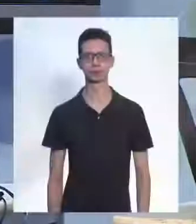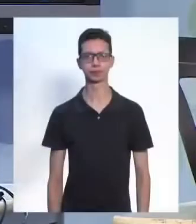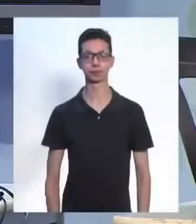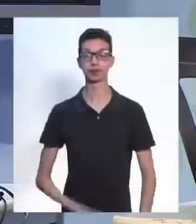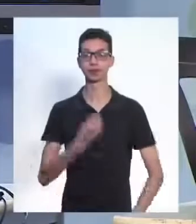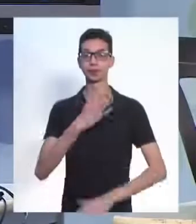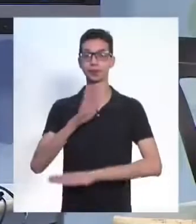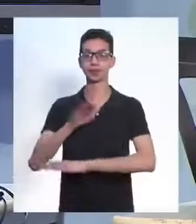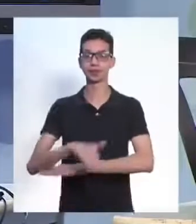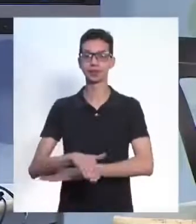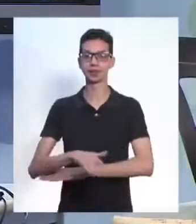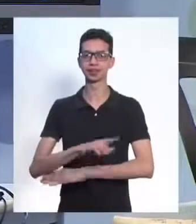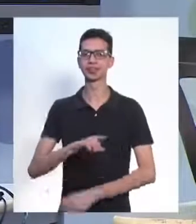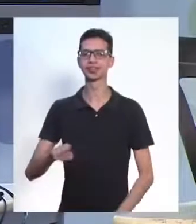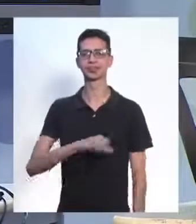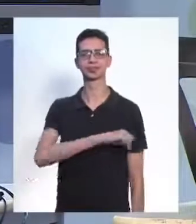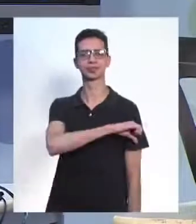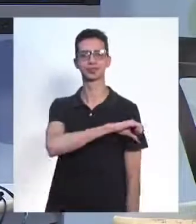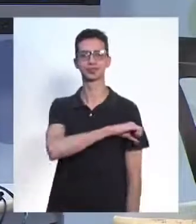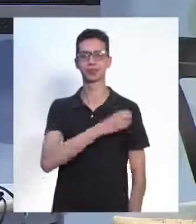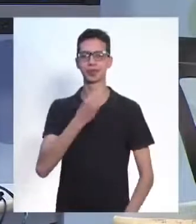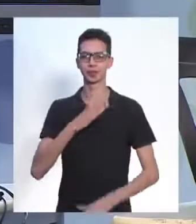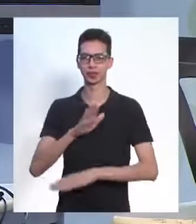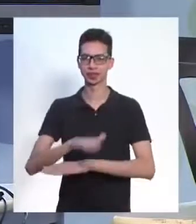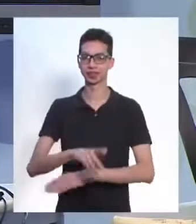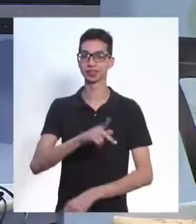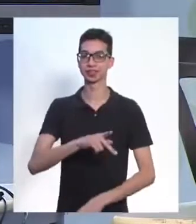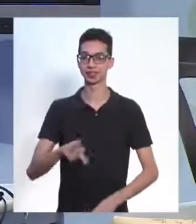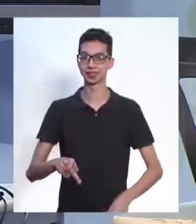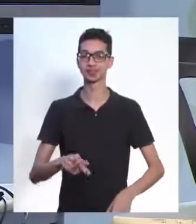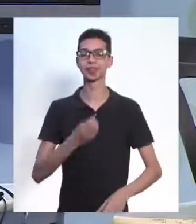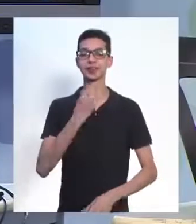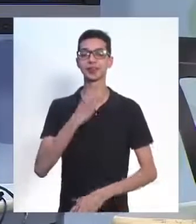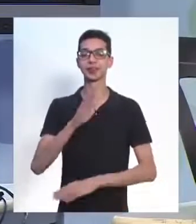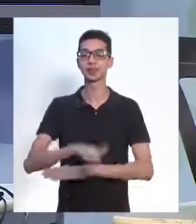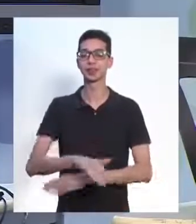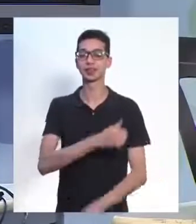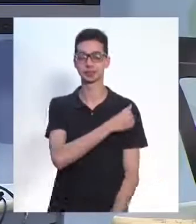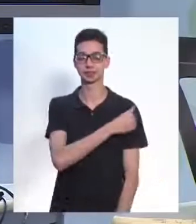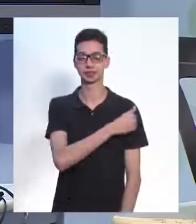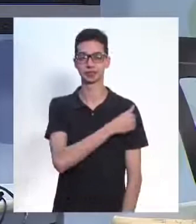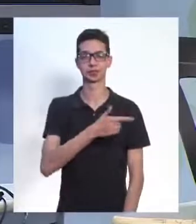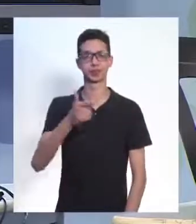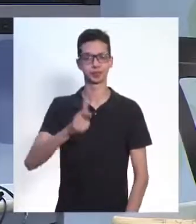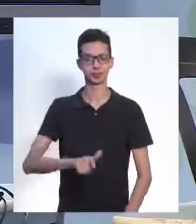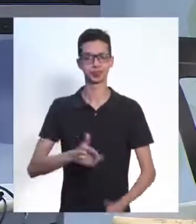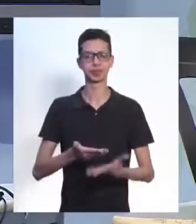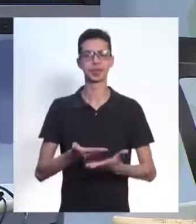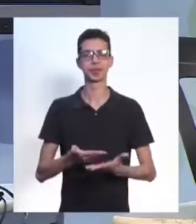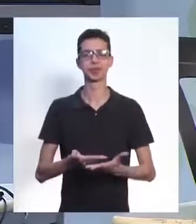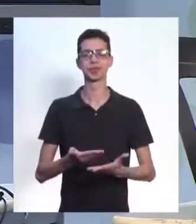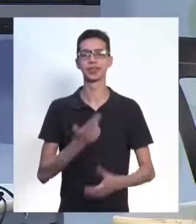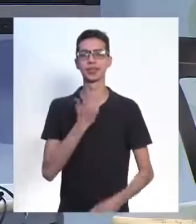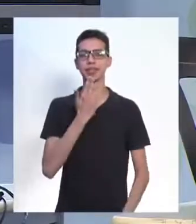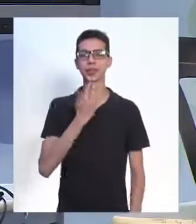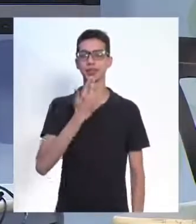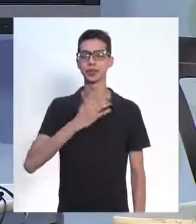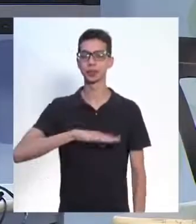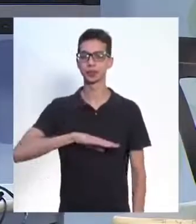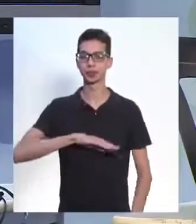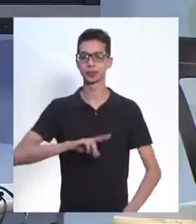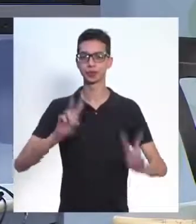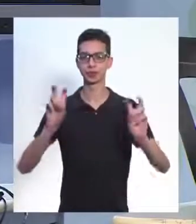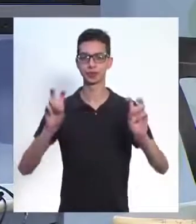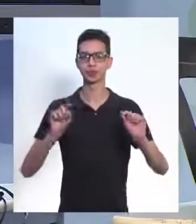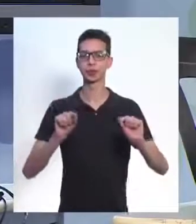Boa tarde, nono ano. Boa tarde, professores. Boa tarde, alunos. Mais uma aula de língua portuguesa. Hoje o título é